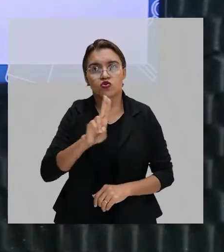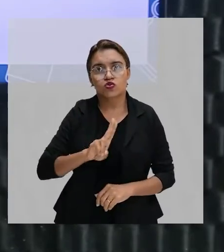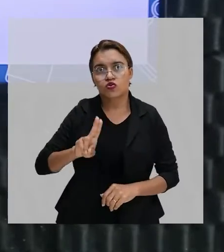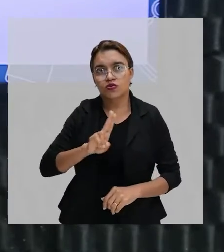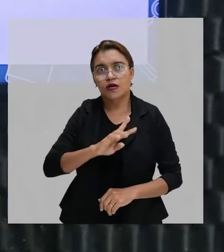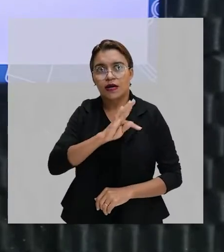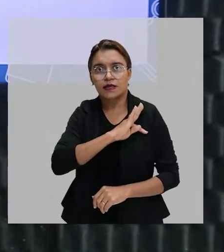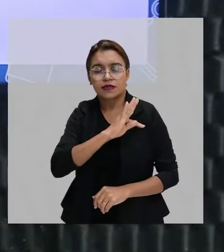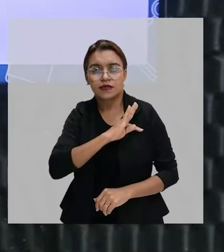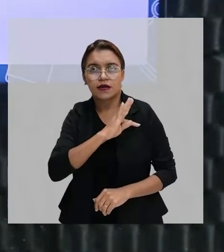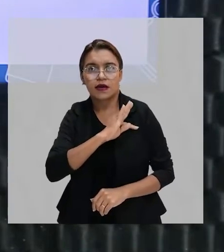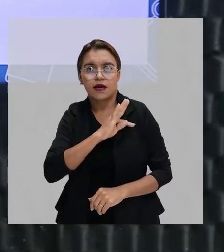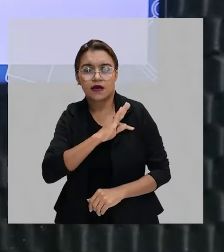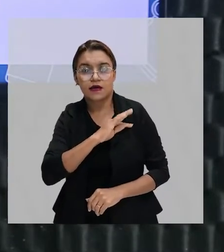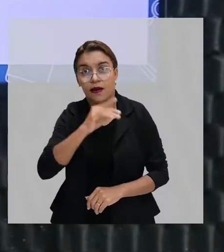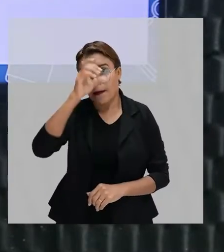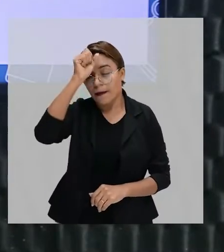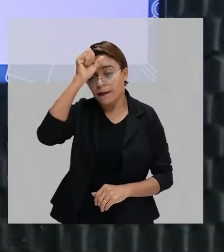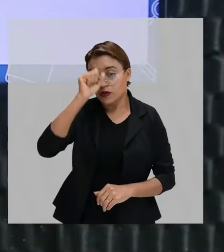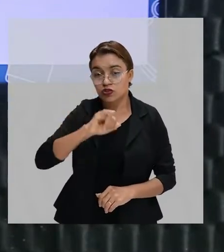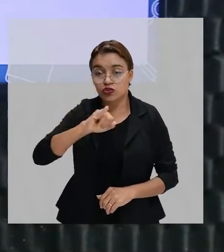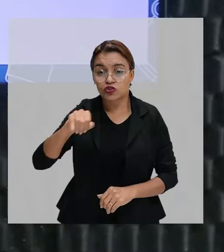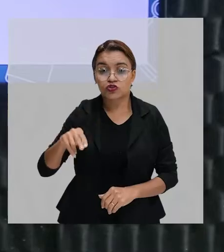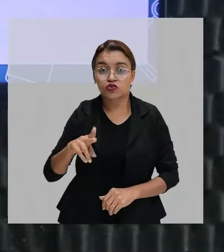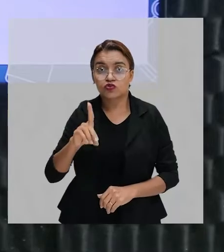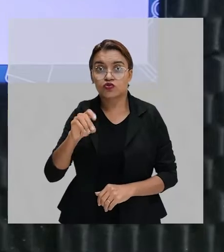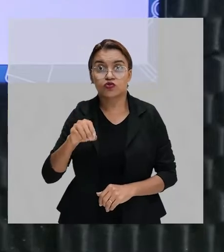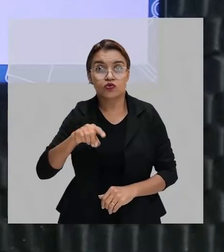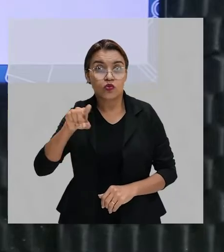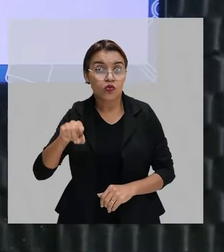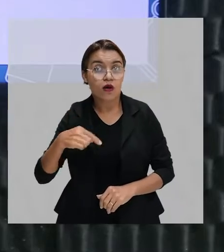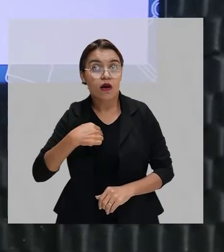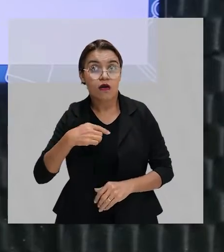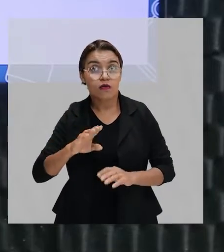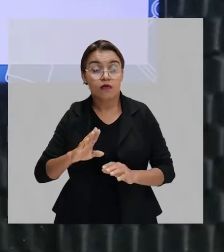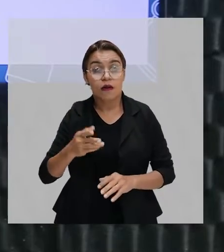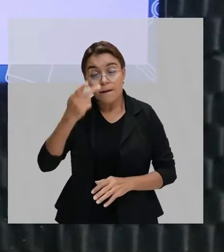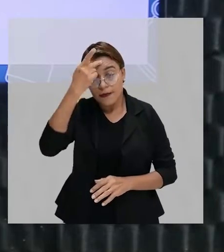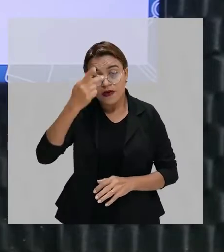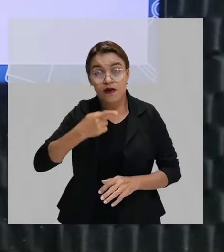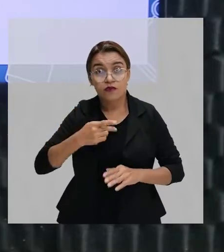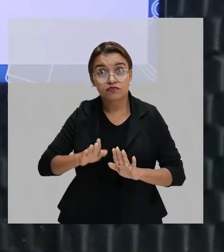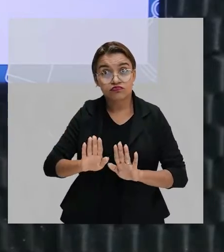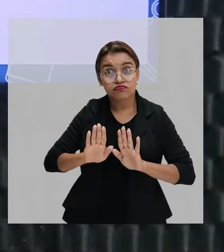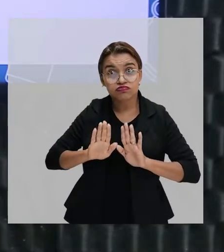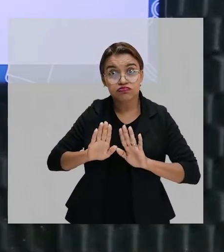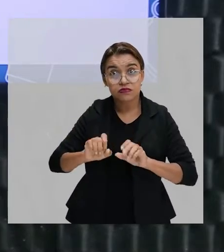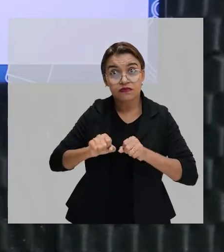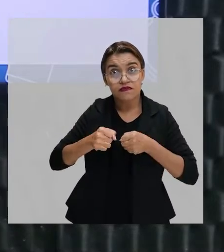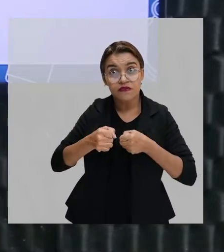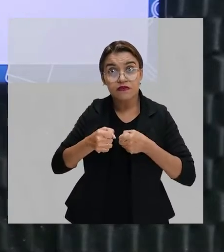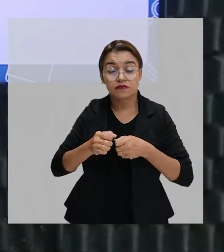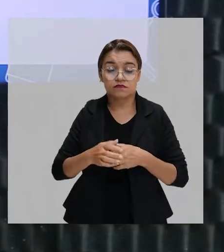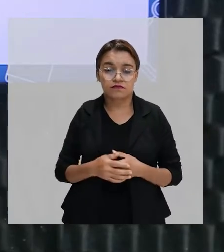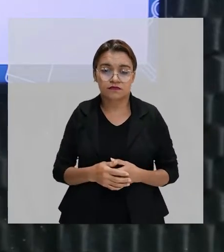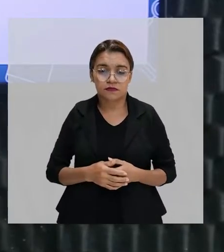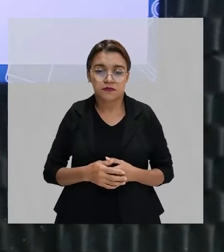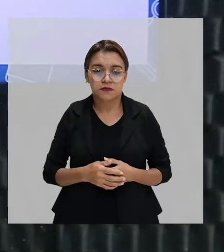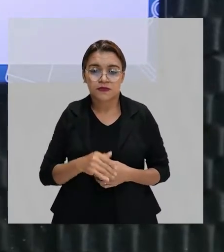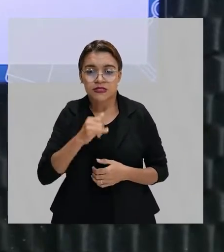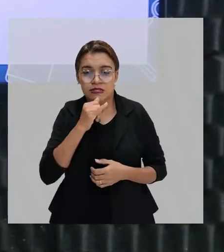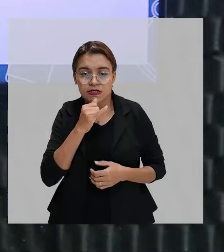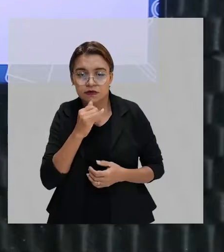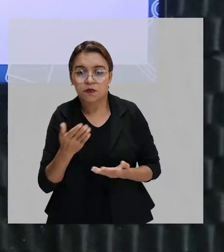do aprendizado de judô que eu tenho para me defender por exemplo muito da auto-defesa tá ligada